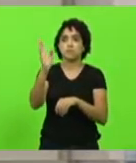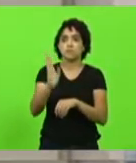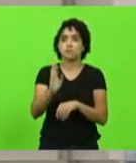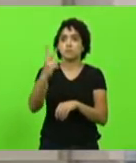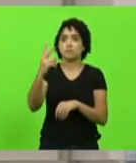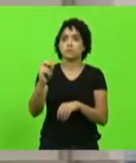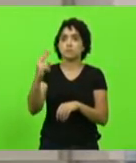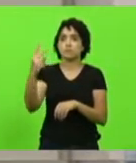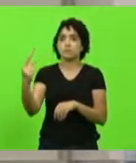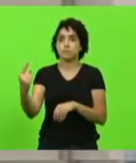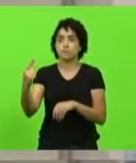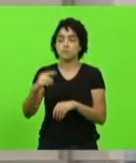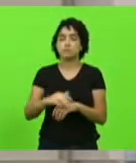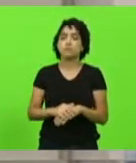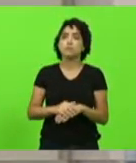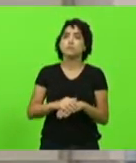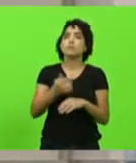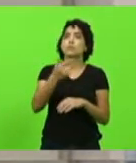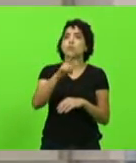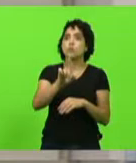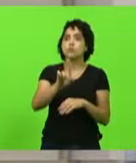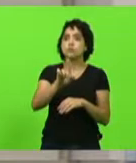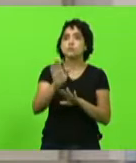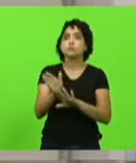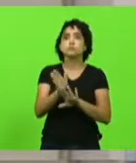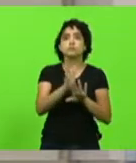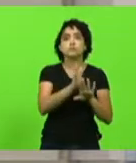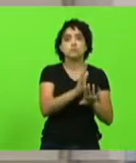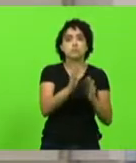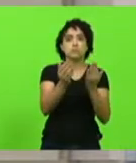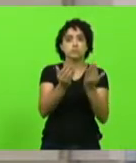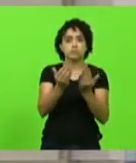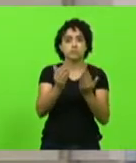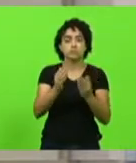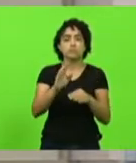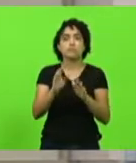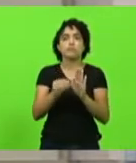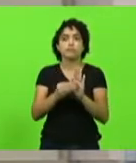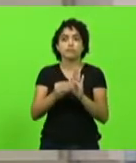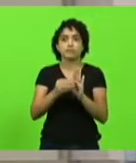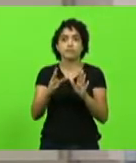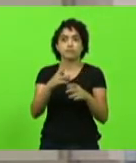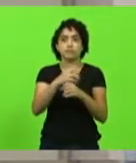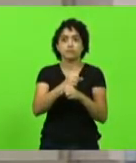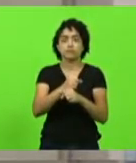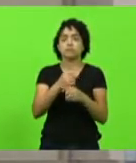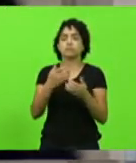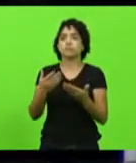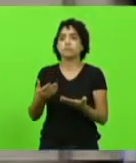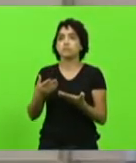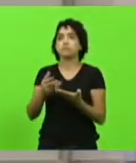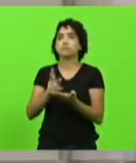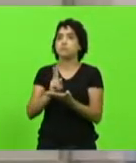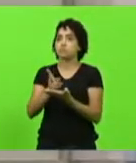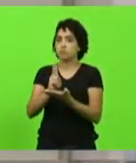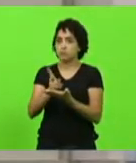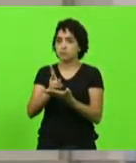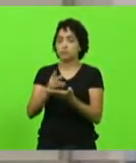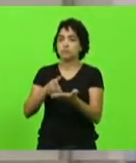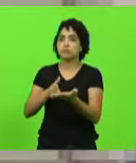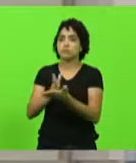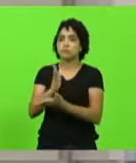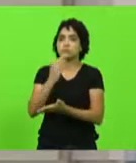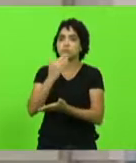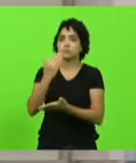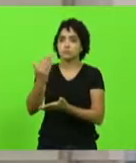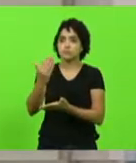8/2021. As demais matérias deixaram de ser apreciadas por falta de quórum. Dando continuidade à ordem do dia, foram aprovados os pedidos de